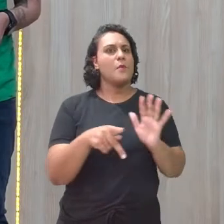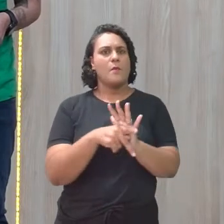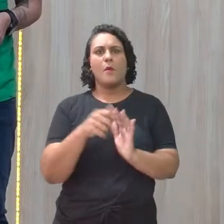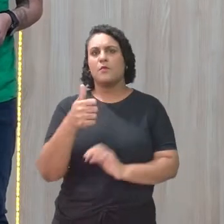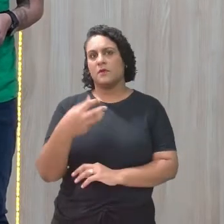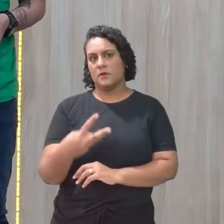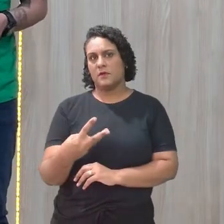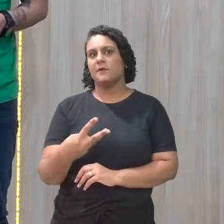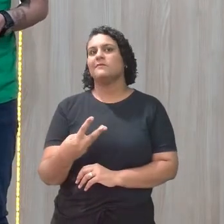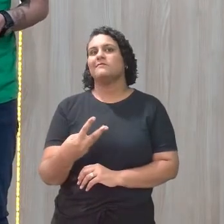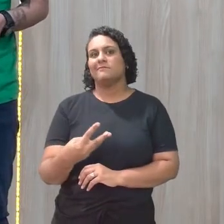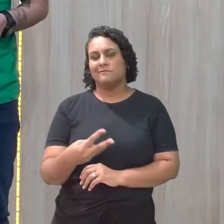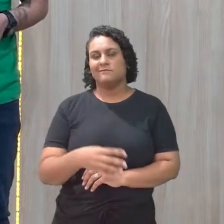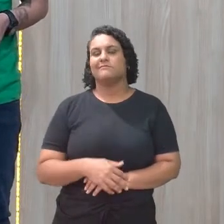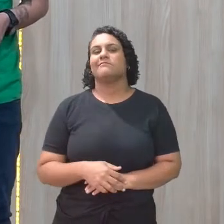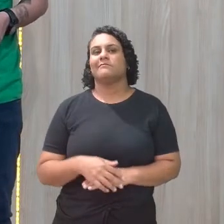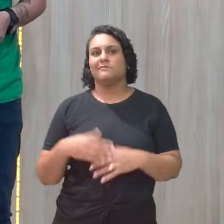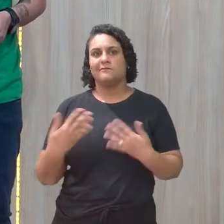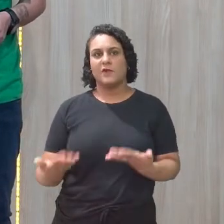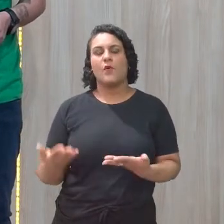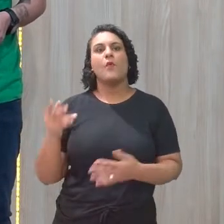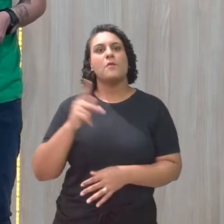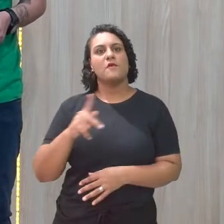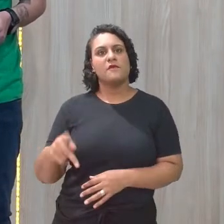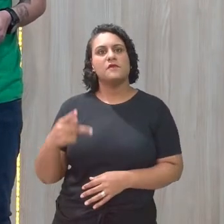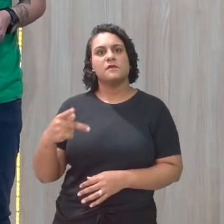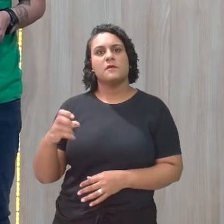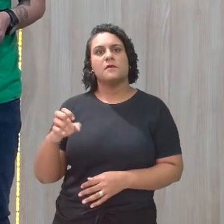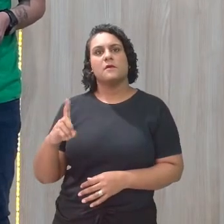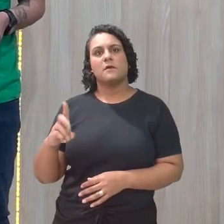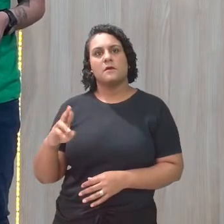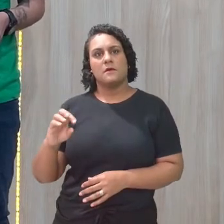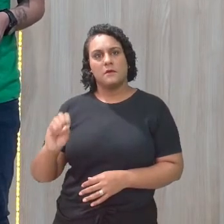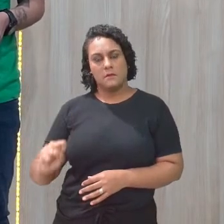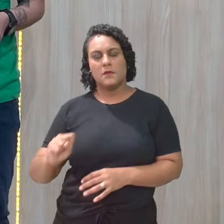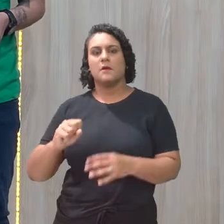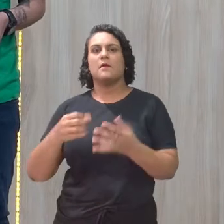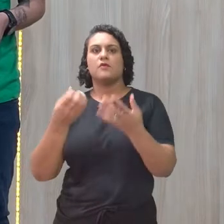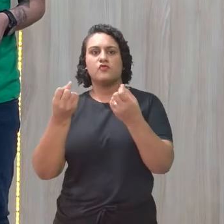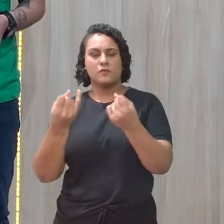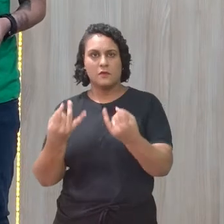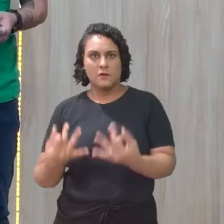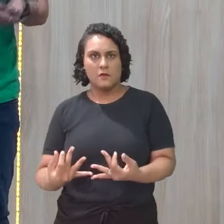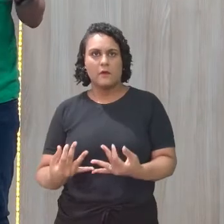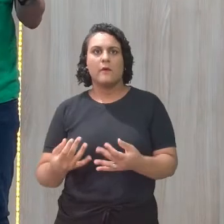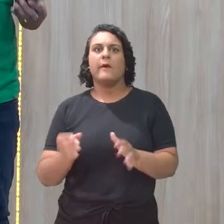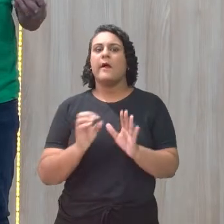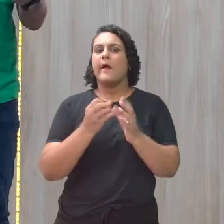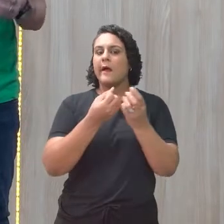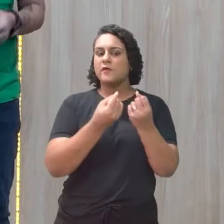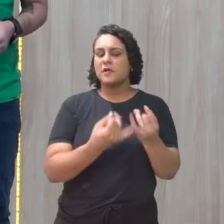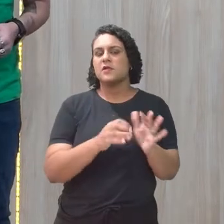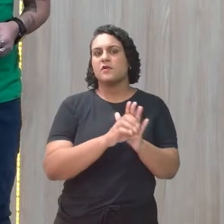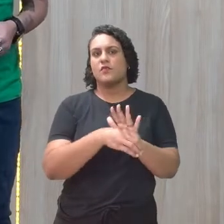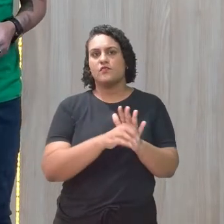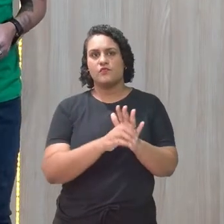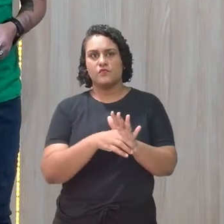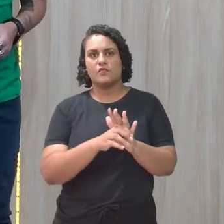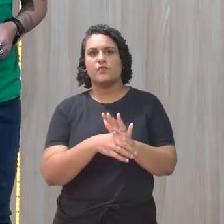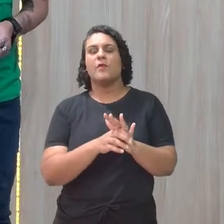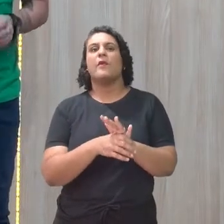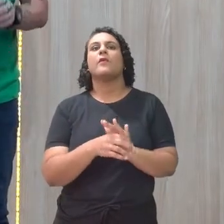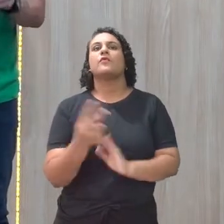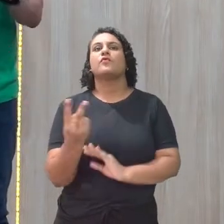E foi exatamente como o professor Pedro falou, né? Ou seja, a ideia, a noção, a definição de um número composto e a de um número